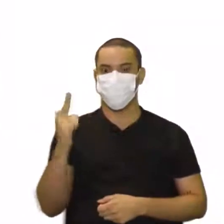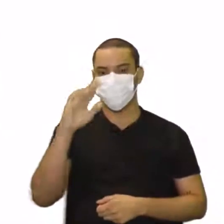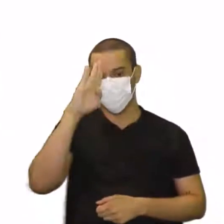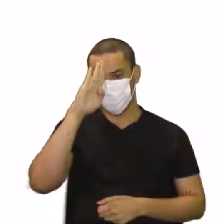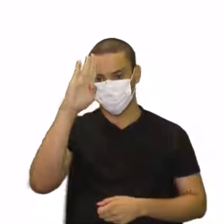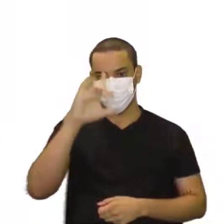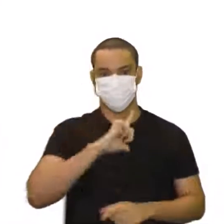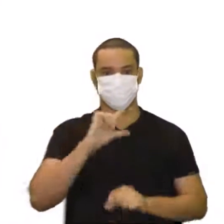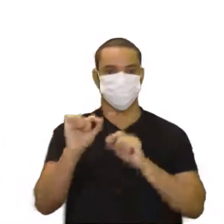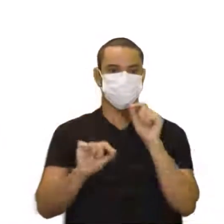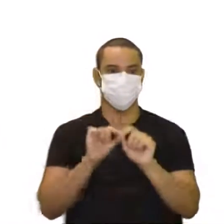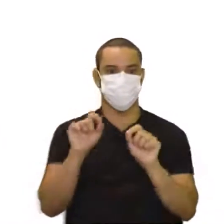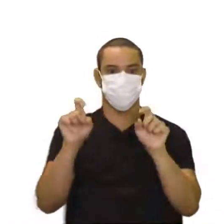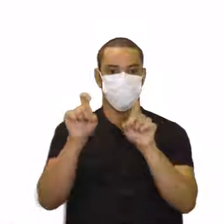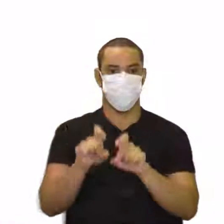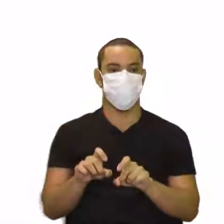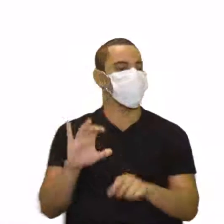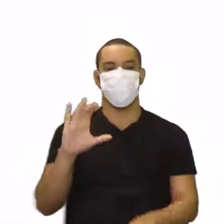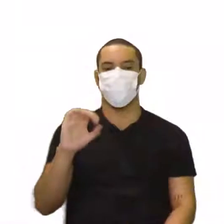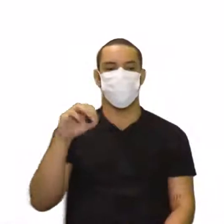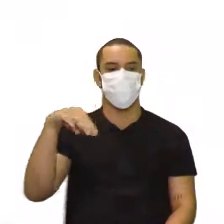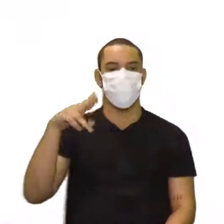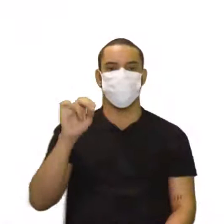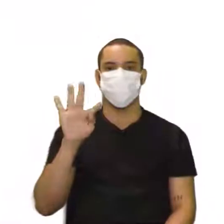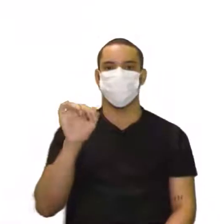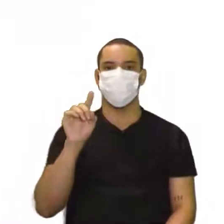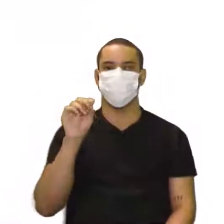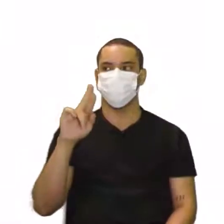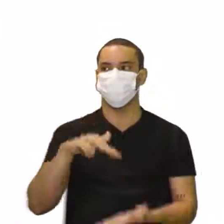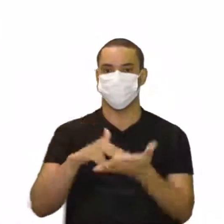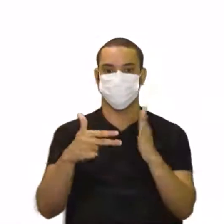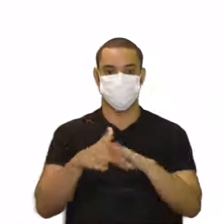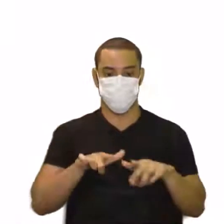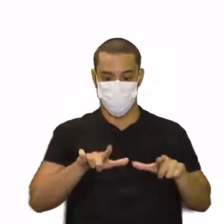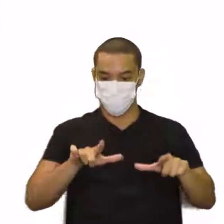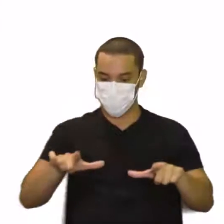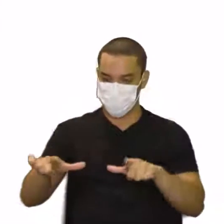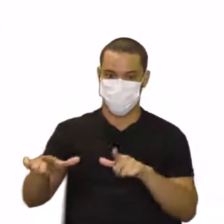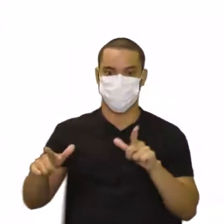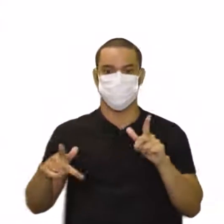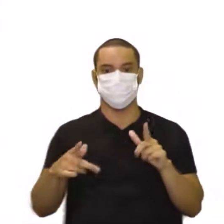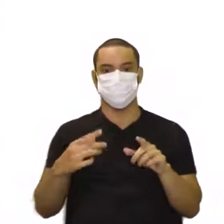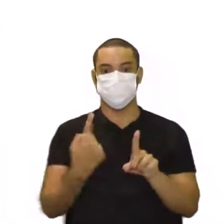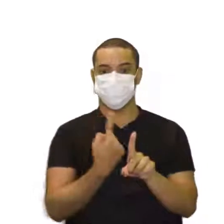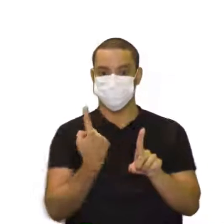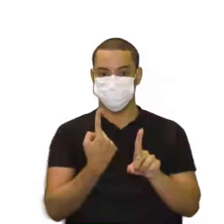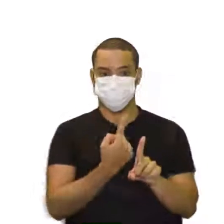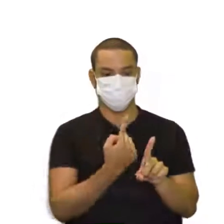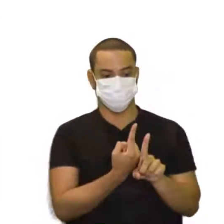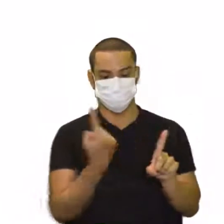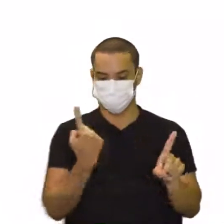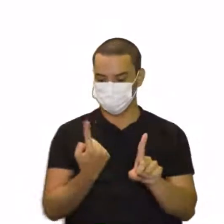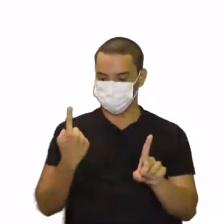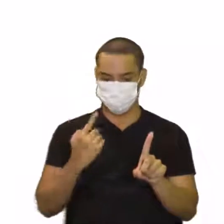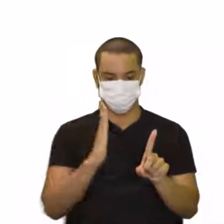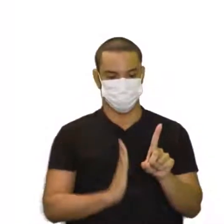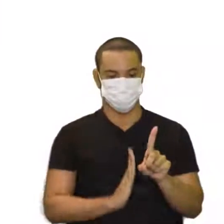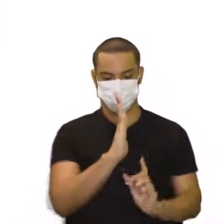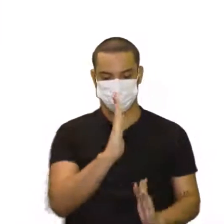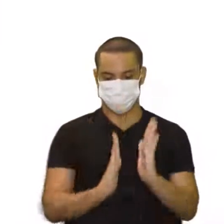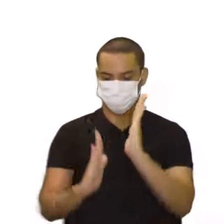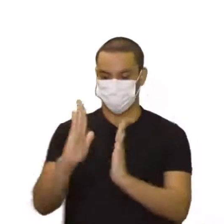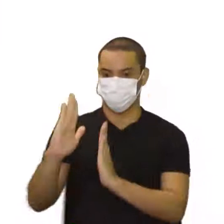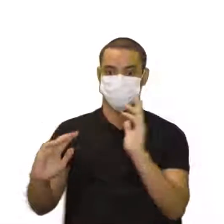temos o comutador, que são placas condutoras que são isoladas umas das outras e ligadas